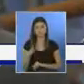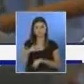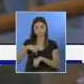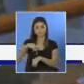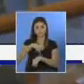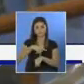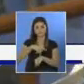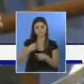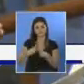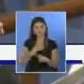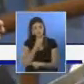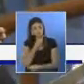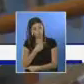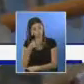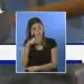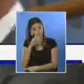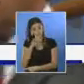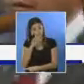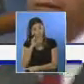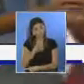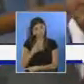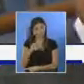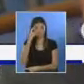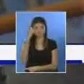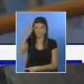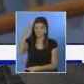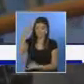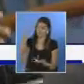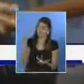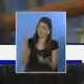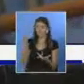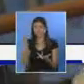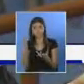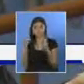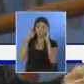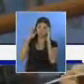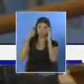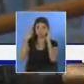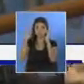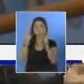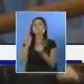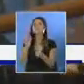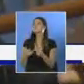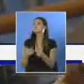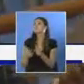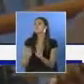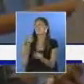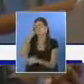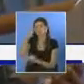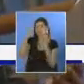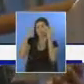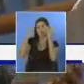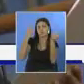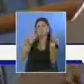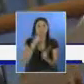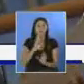Agora, o nobre vereador, politizador, trouxe uma ideia, que a gente até respeita. Qual é o problema? É uma